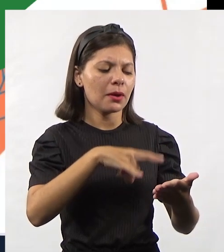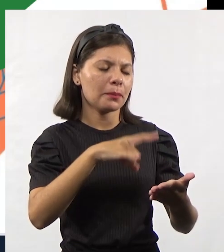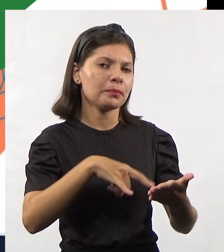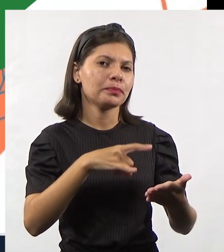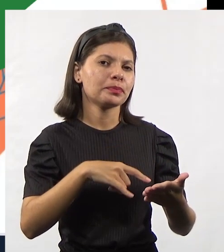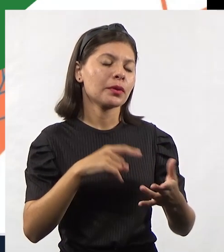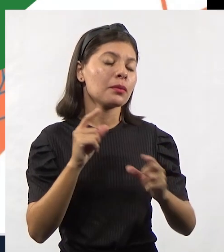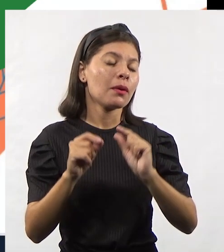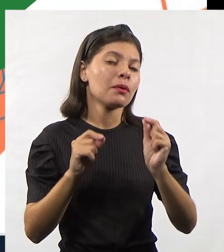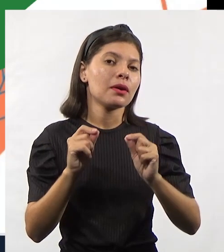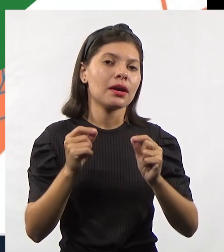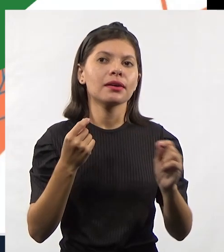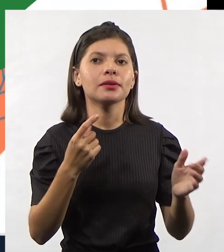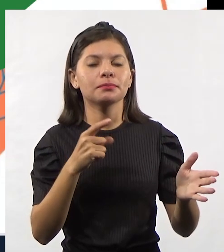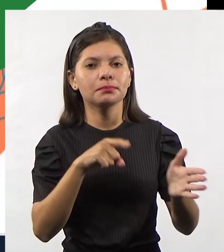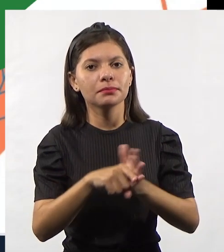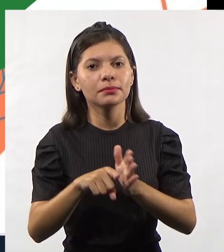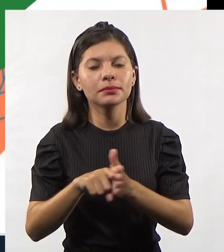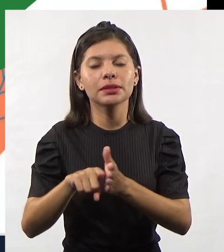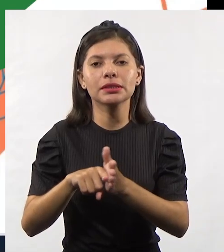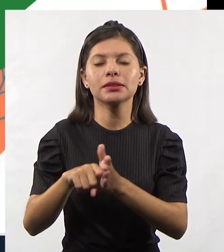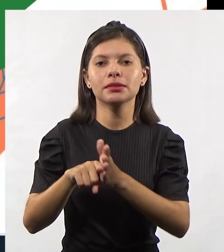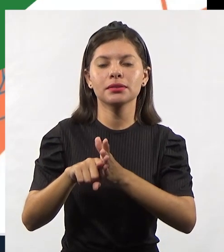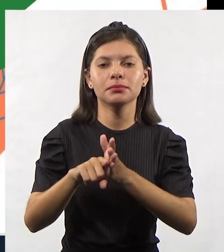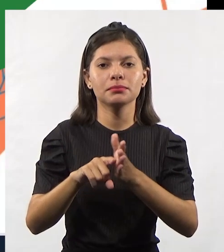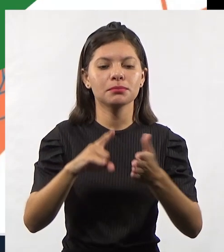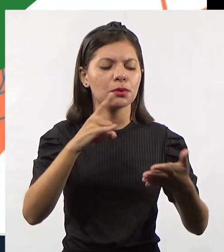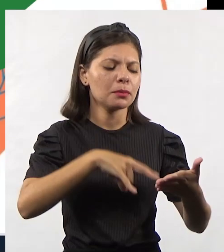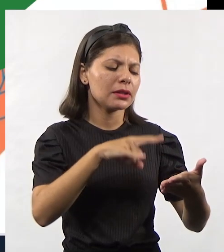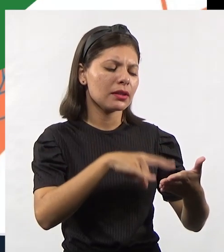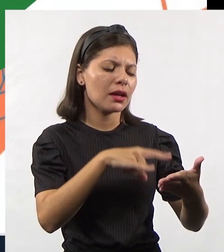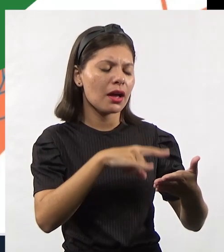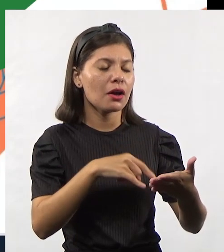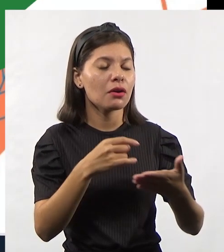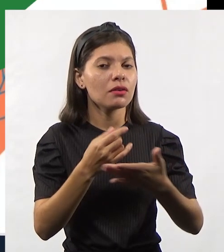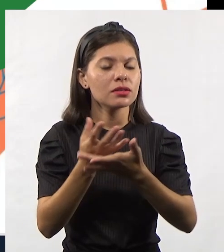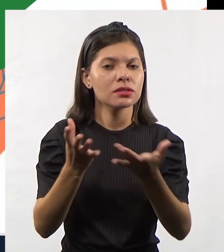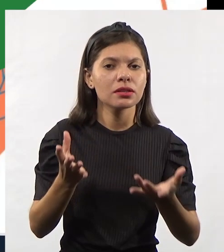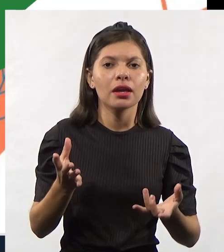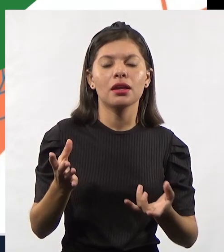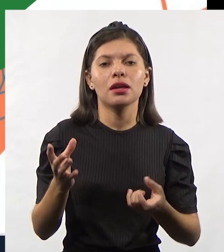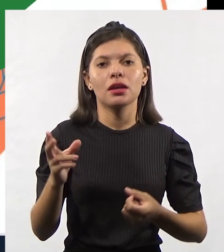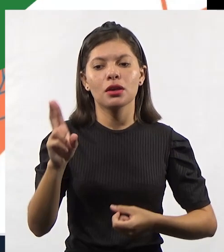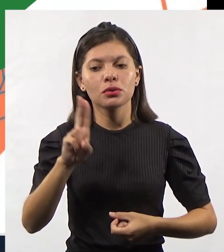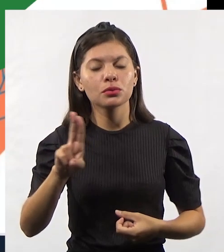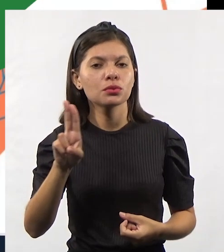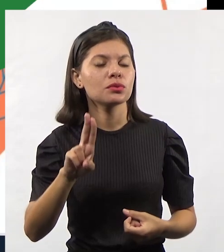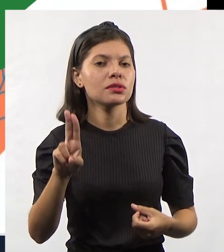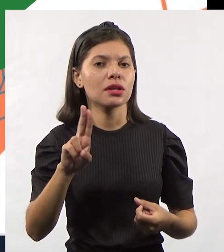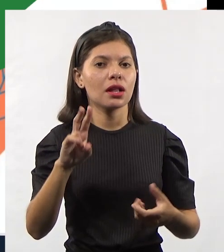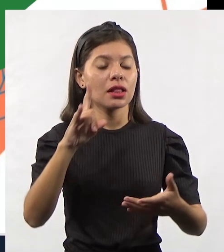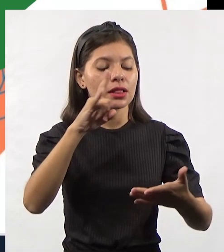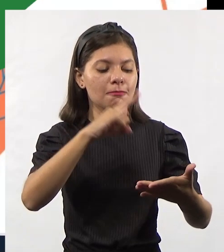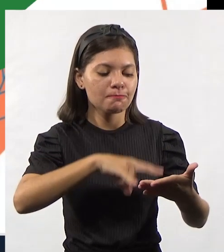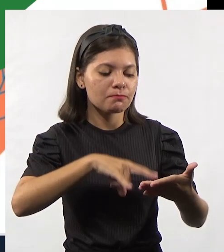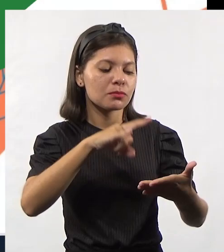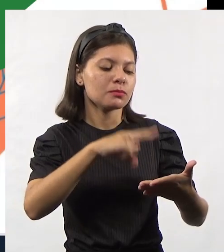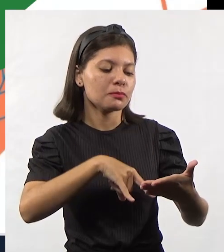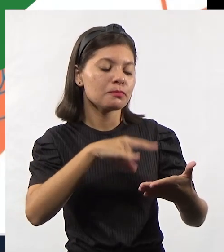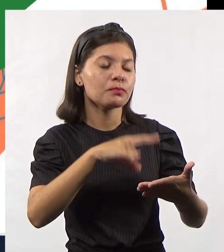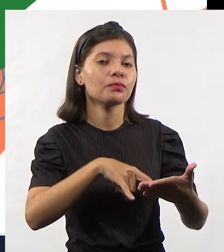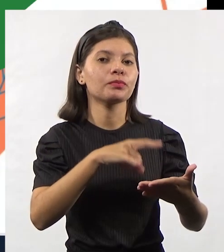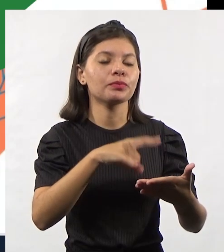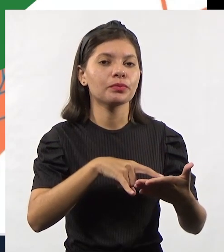vocês utiliza documentos então o instrumento de coleta é ou na verdade né